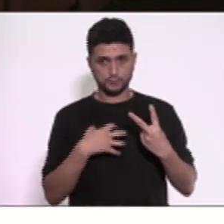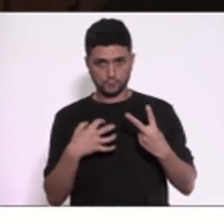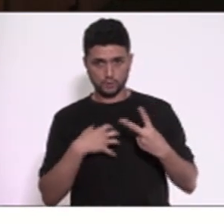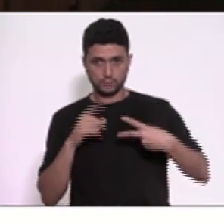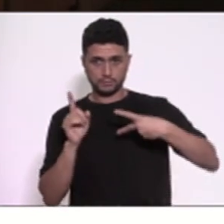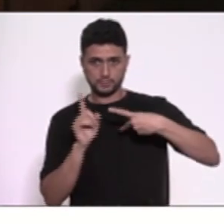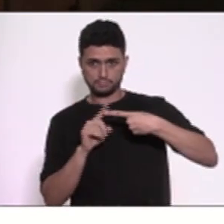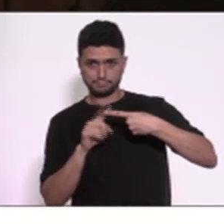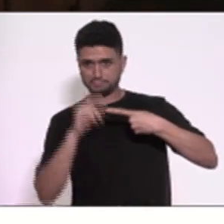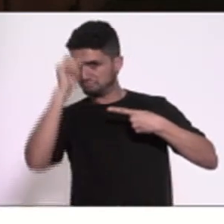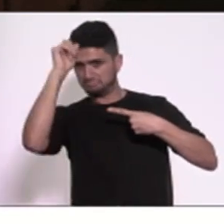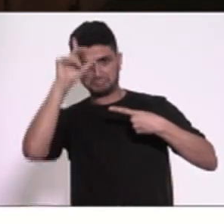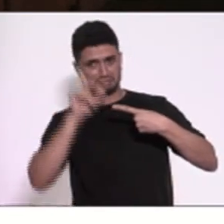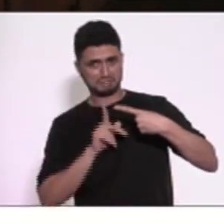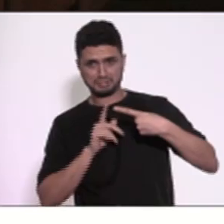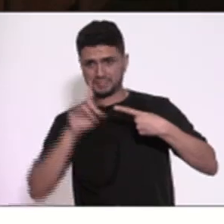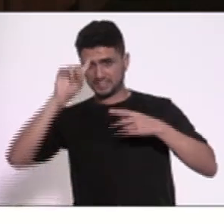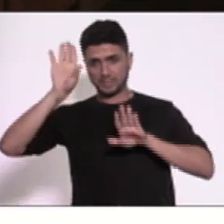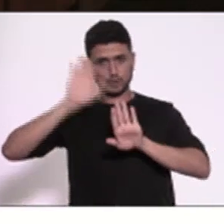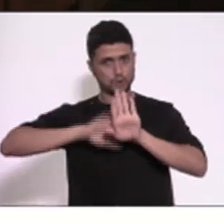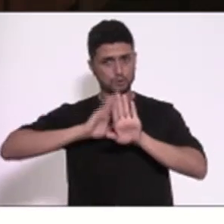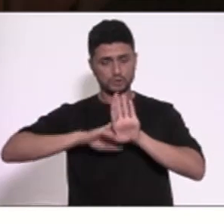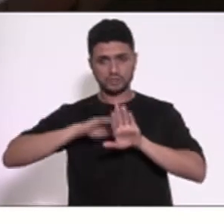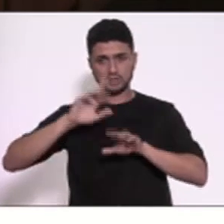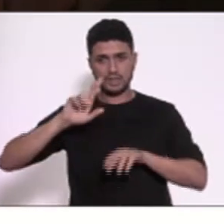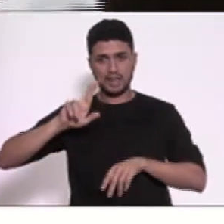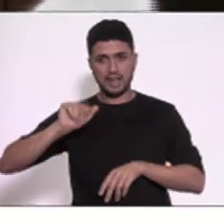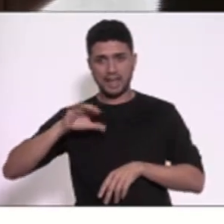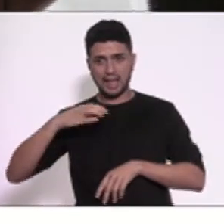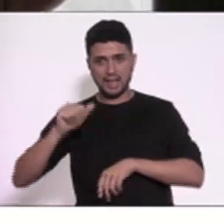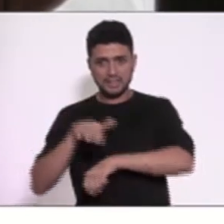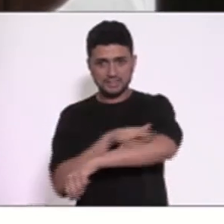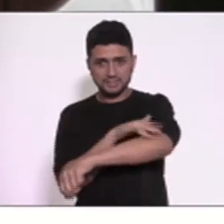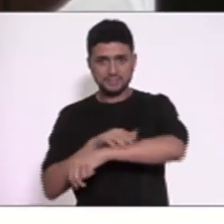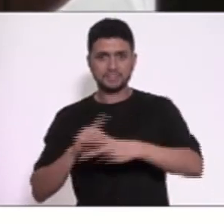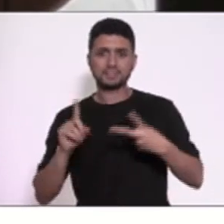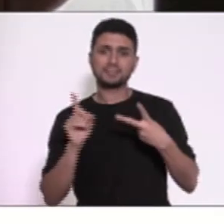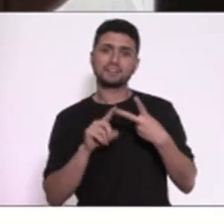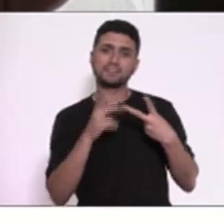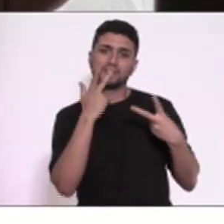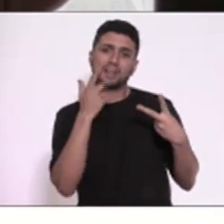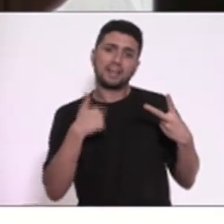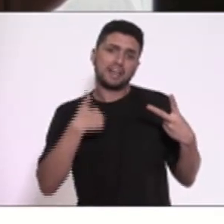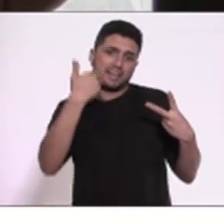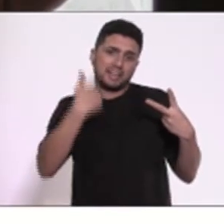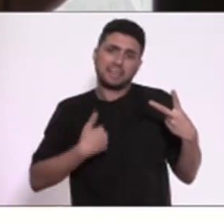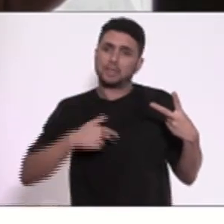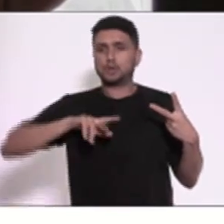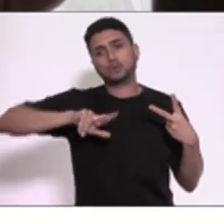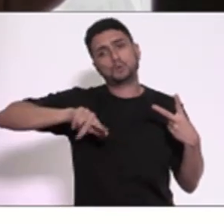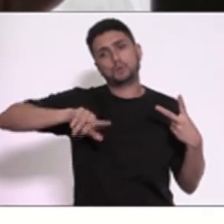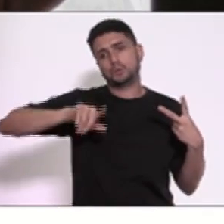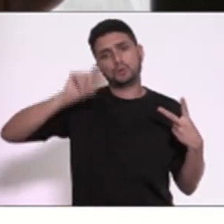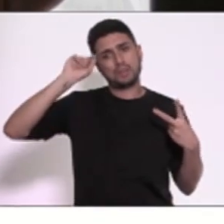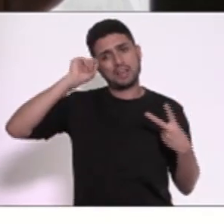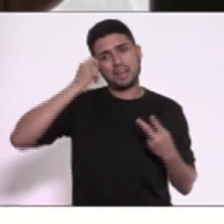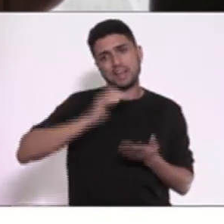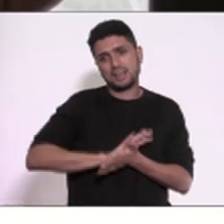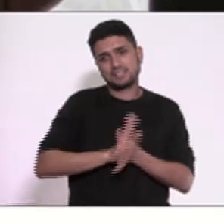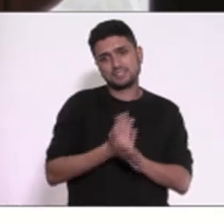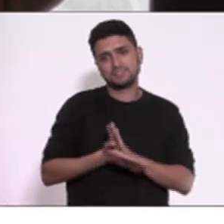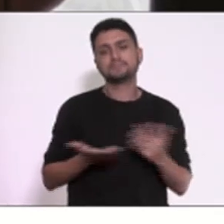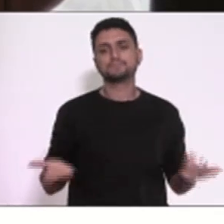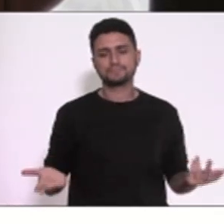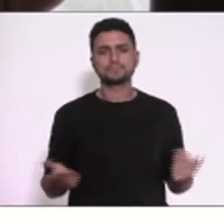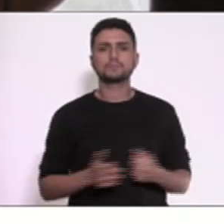desconhecimento ideológico das relações raciais e o não dito racista. Por fim, queria convidar todos os deputados e